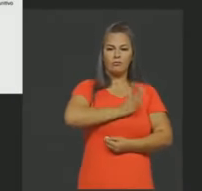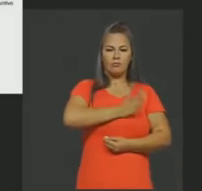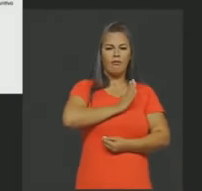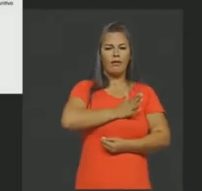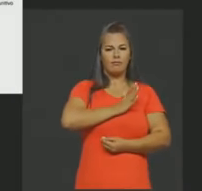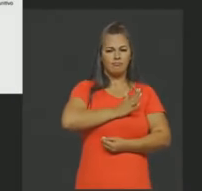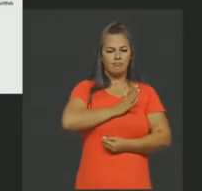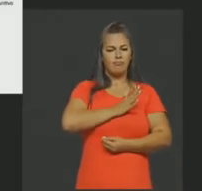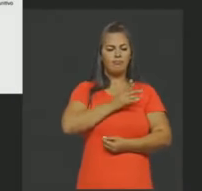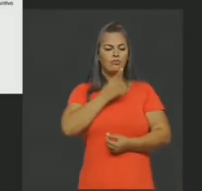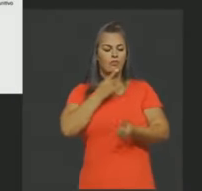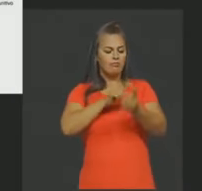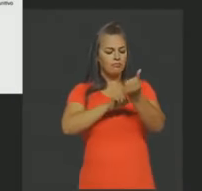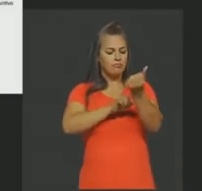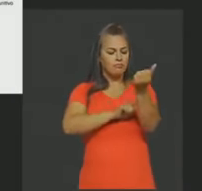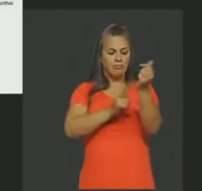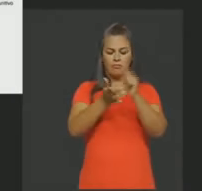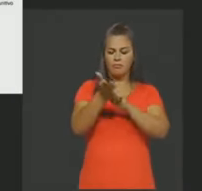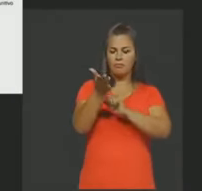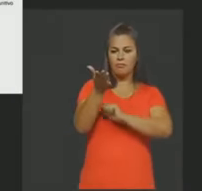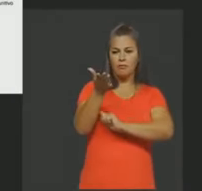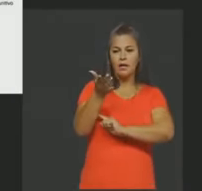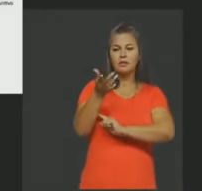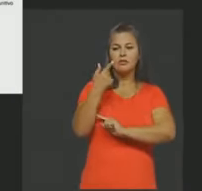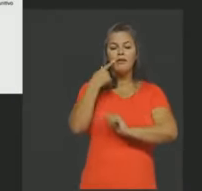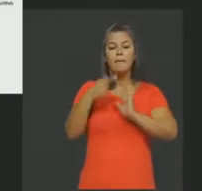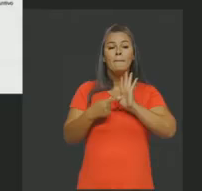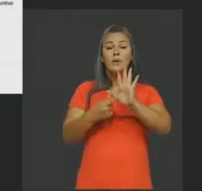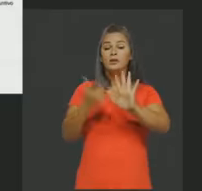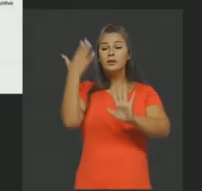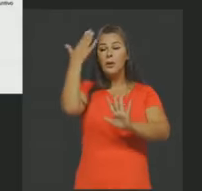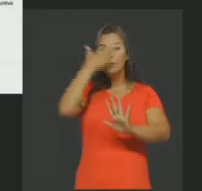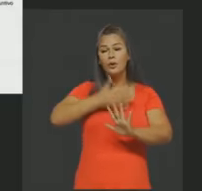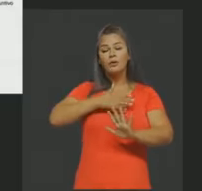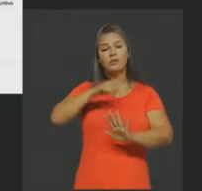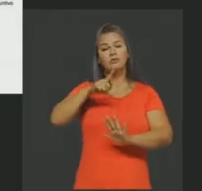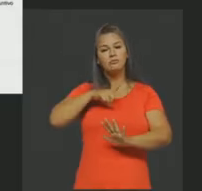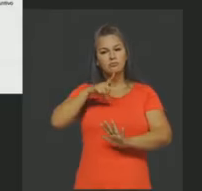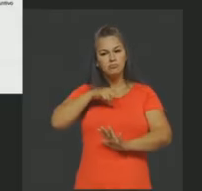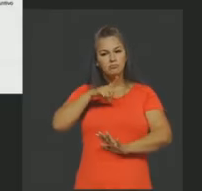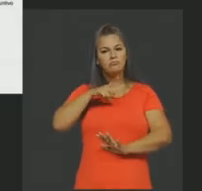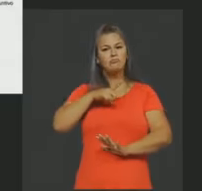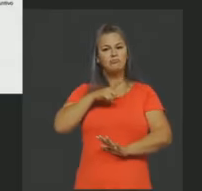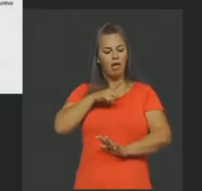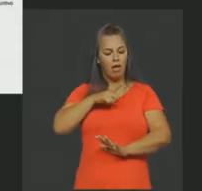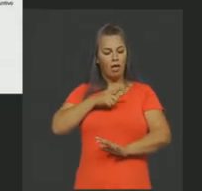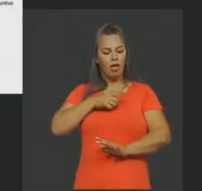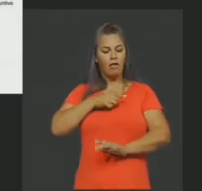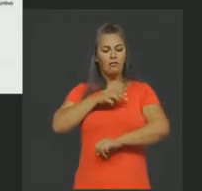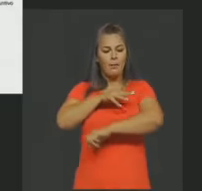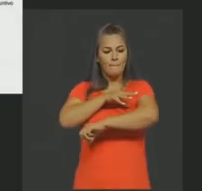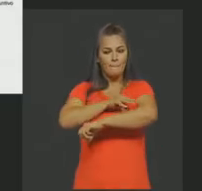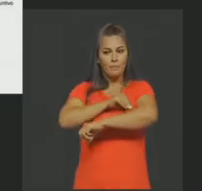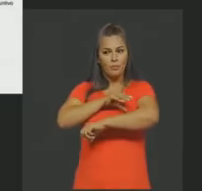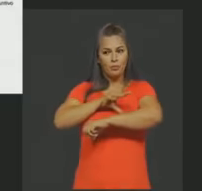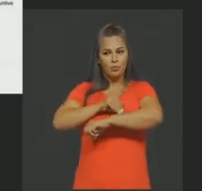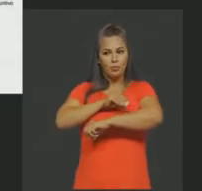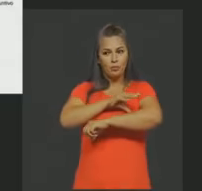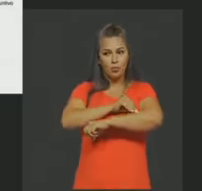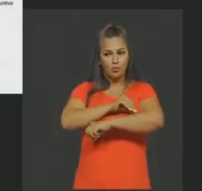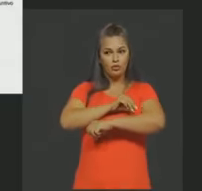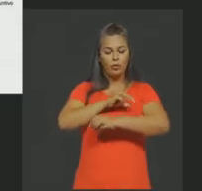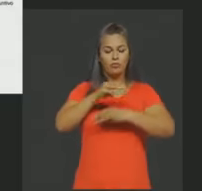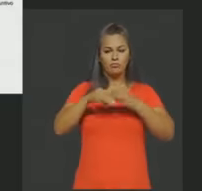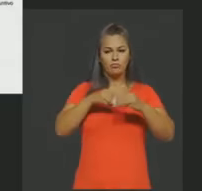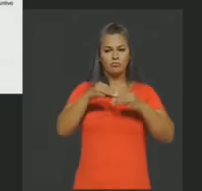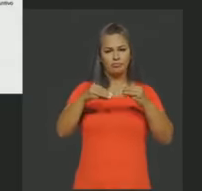temos músculos, né, musculatura lisa nas artérias e nas veias. A musculatura da artéria, a artéria tem mais músculo